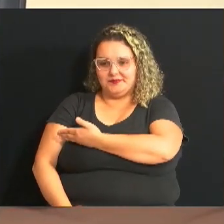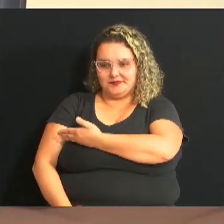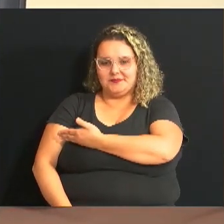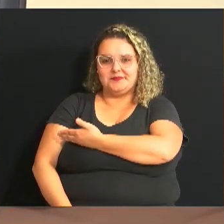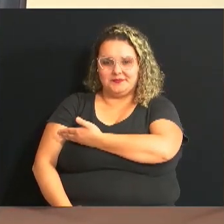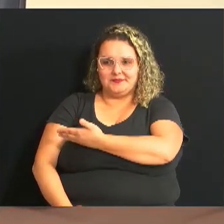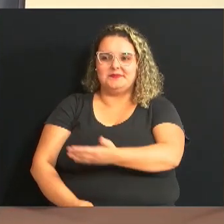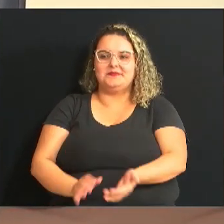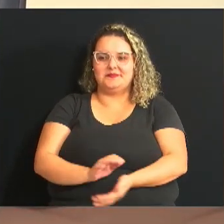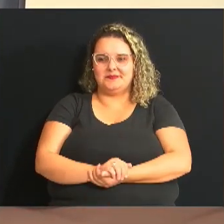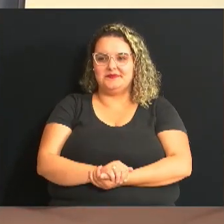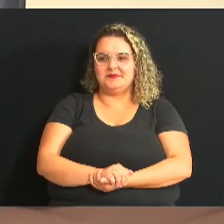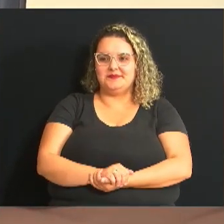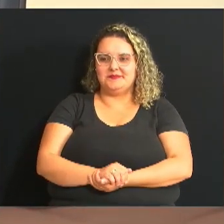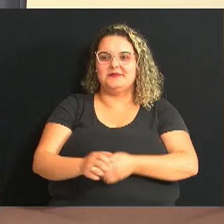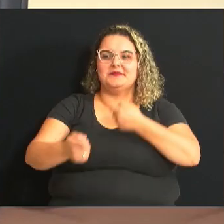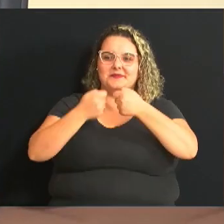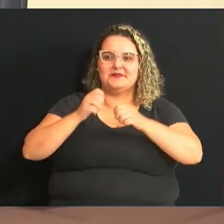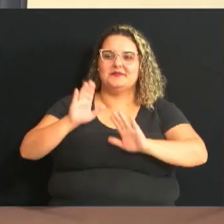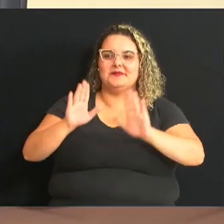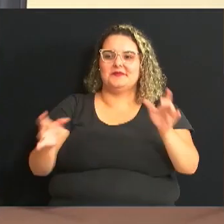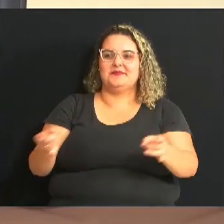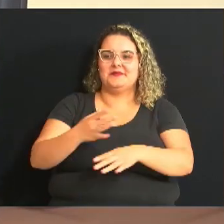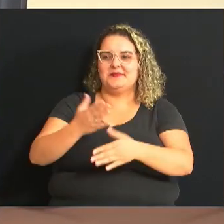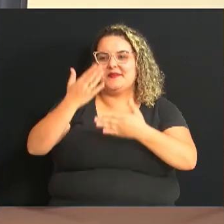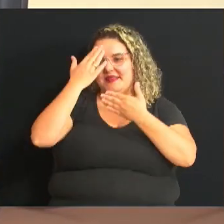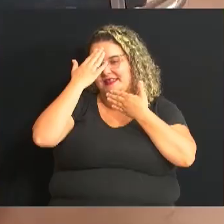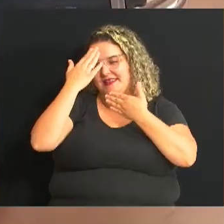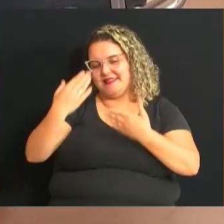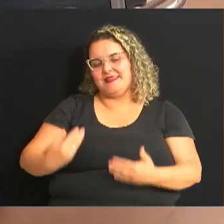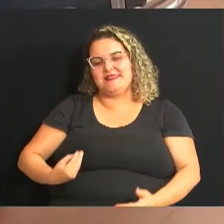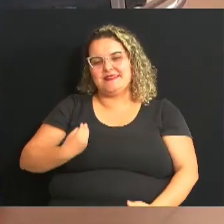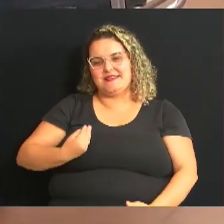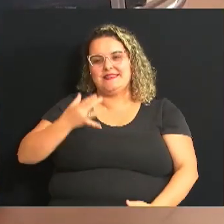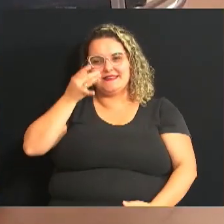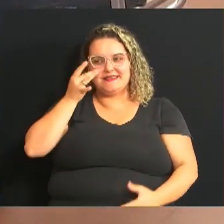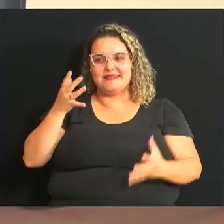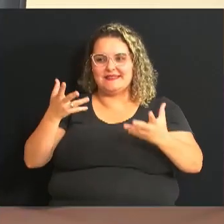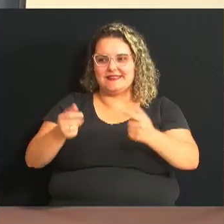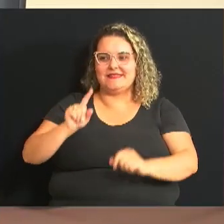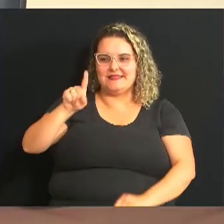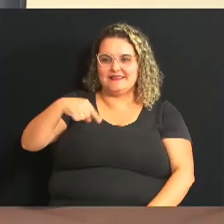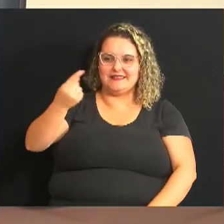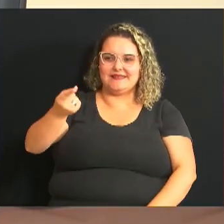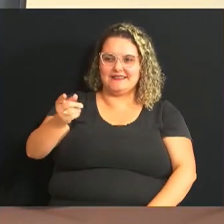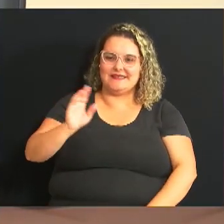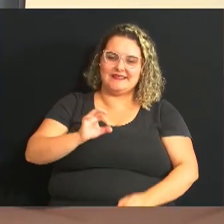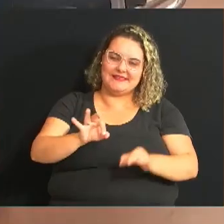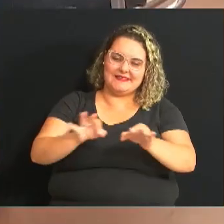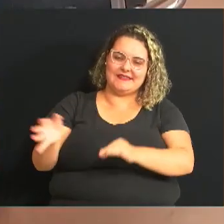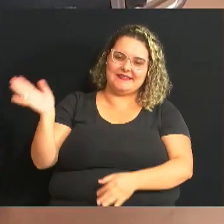fmpic.campinas.sp.gov.br. O Questão de Ordem fica por aqui, eu agradeço a participação de todos e até um próximo programa.